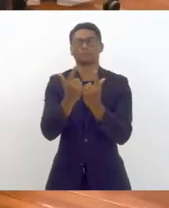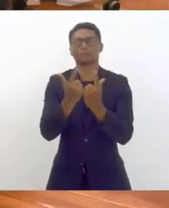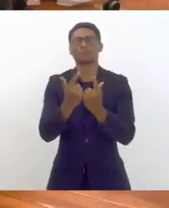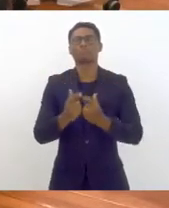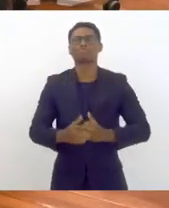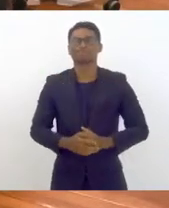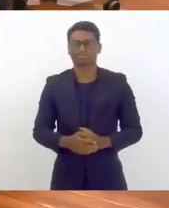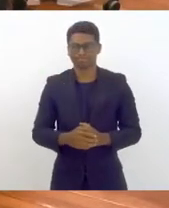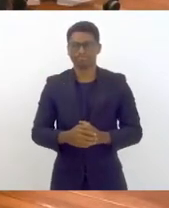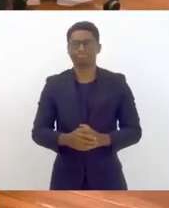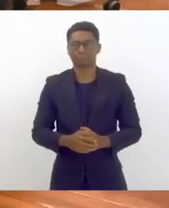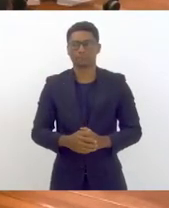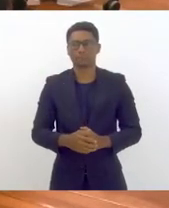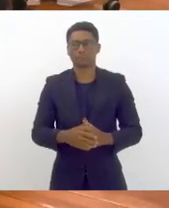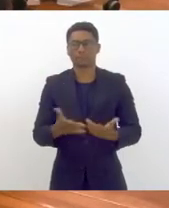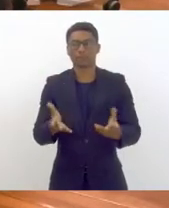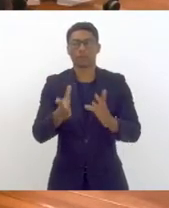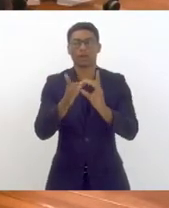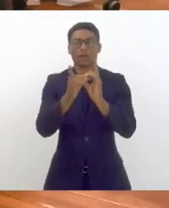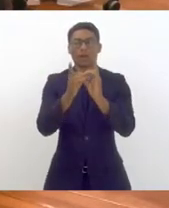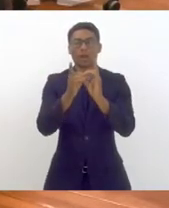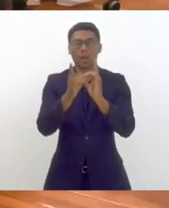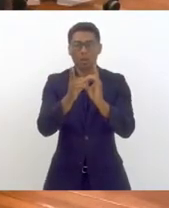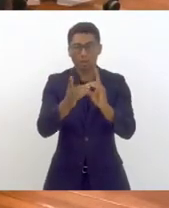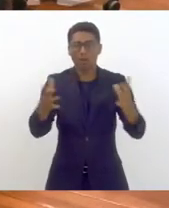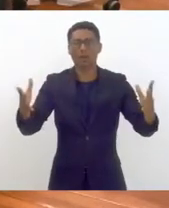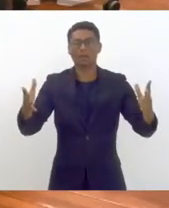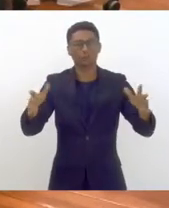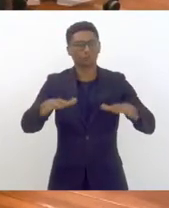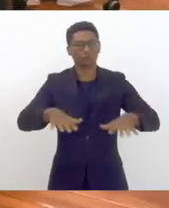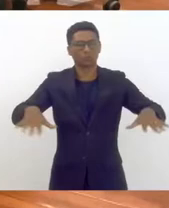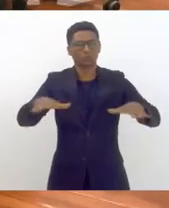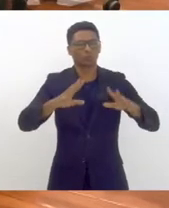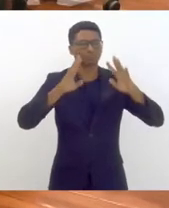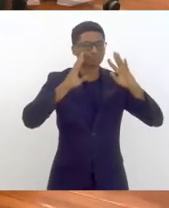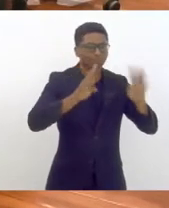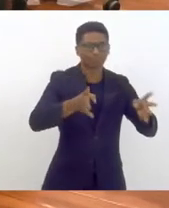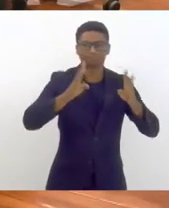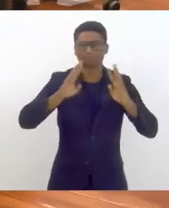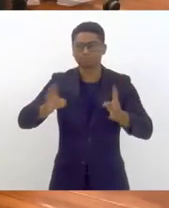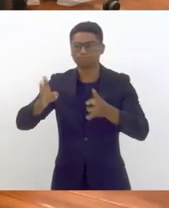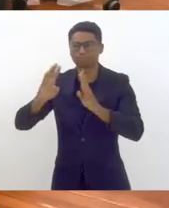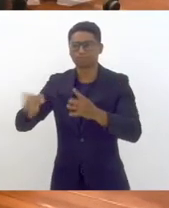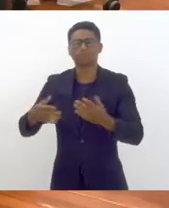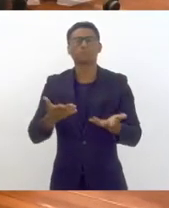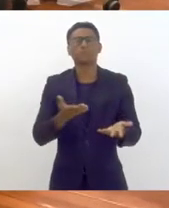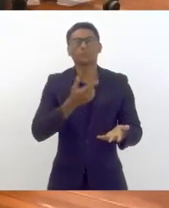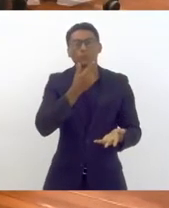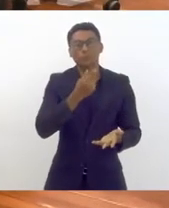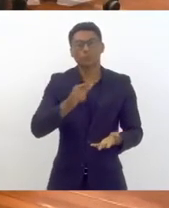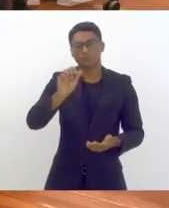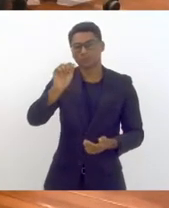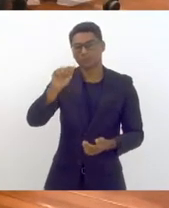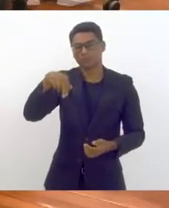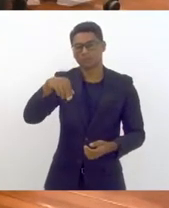posição democrática, ouvindo a todos, como disse o Anderson,